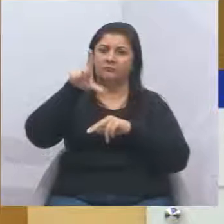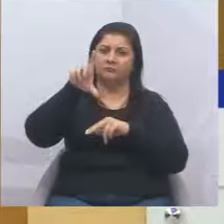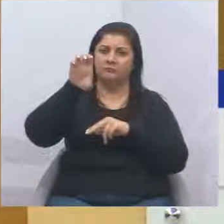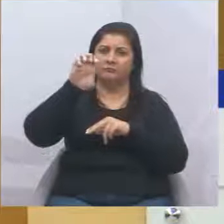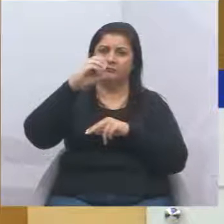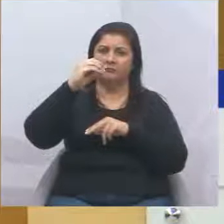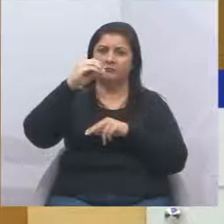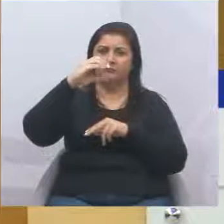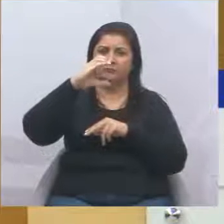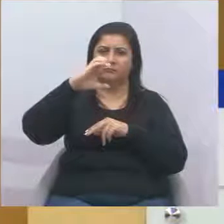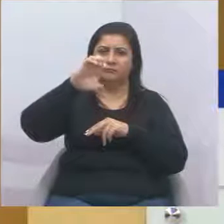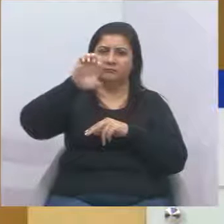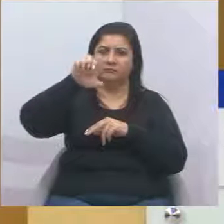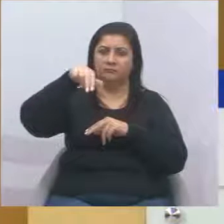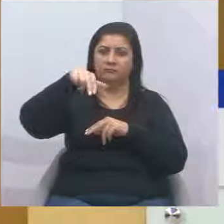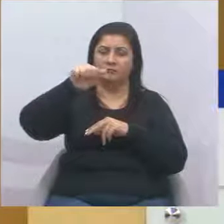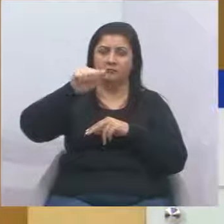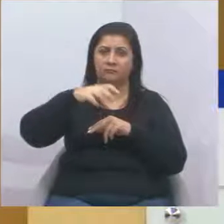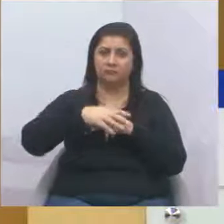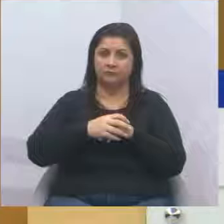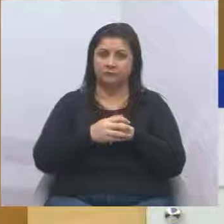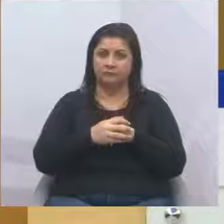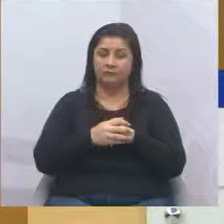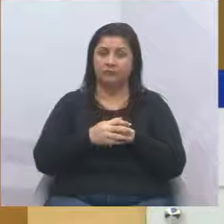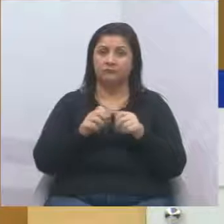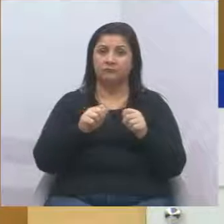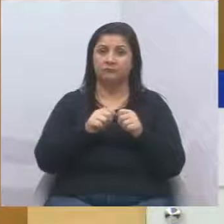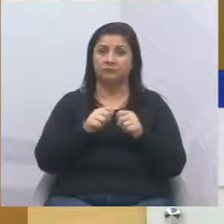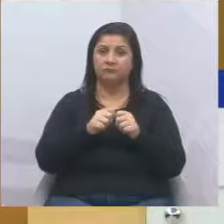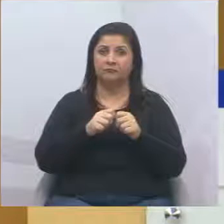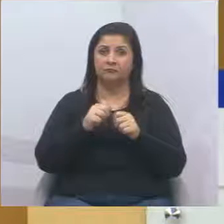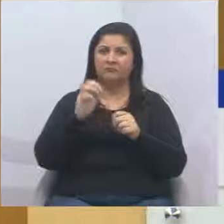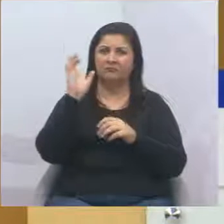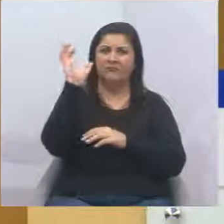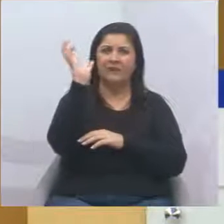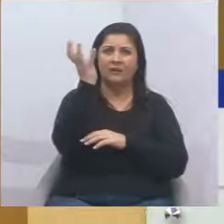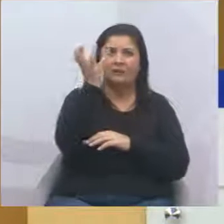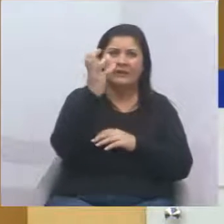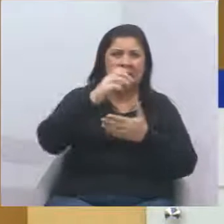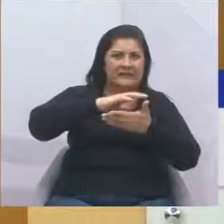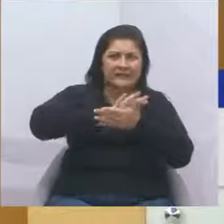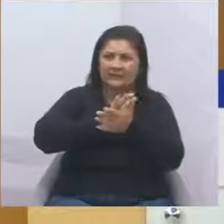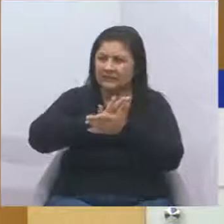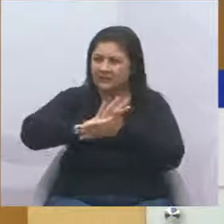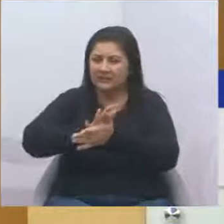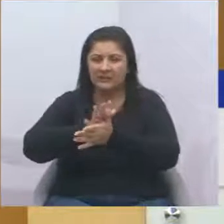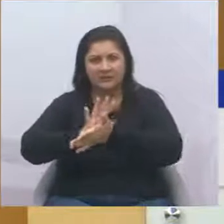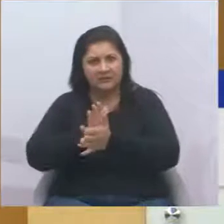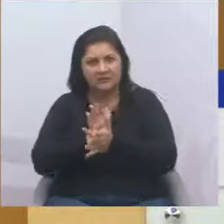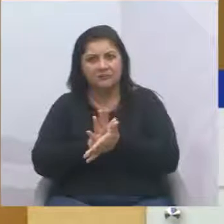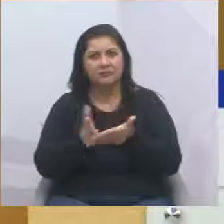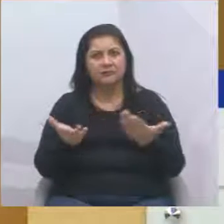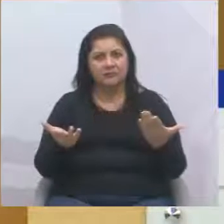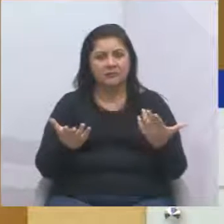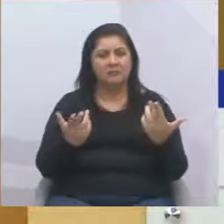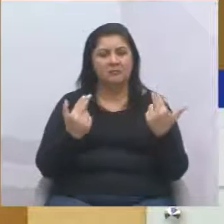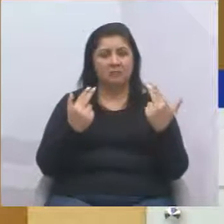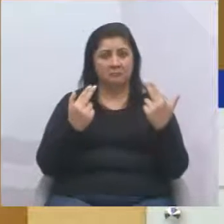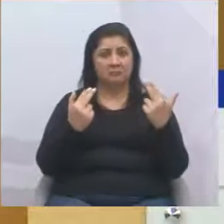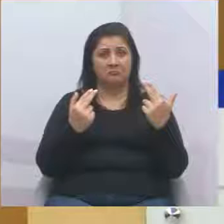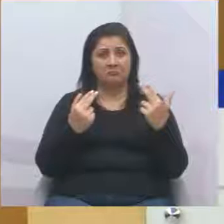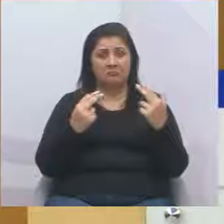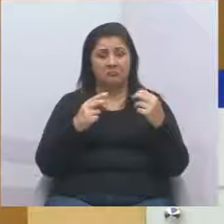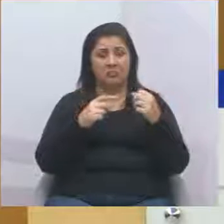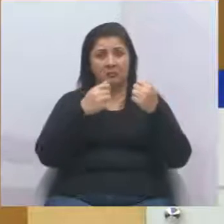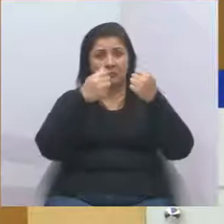possui atributos que a torna uma das maiores plantas daninhas do mundo, segundo Alves, 1914.